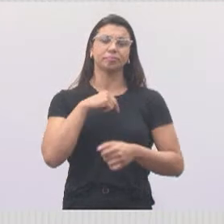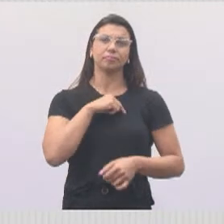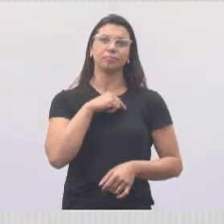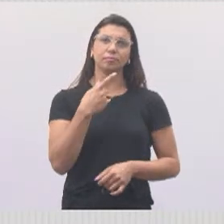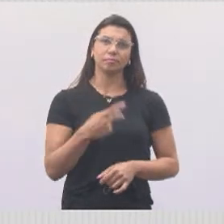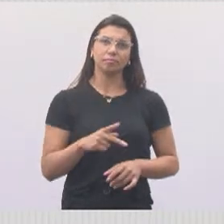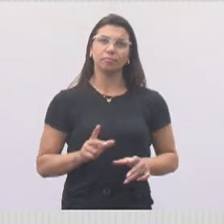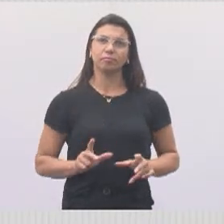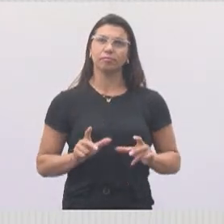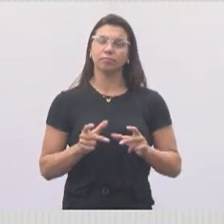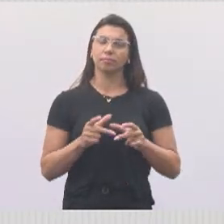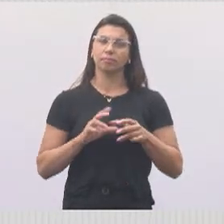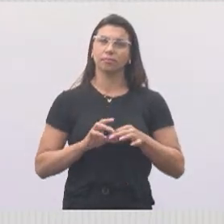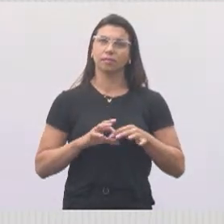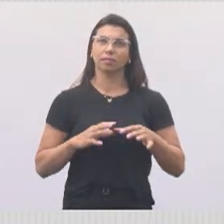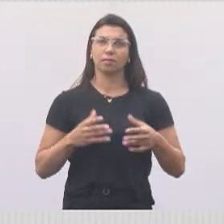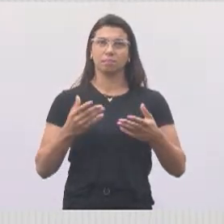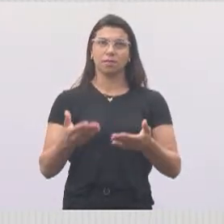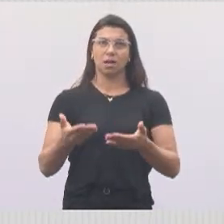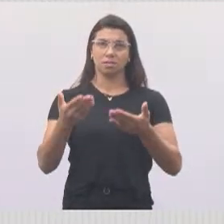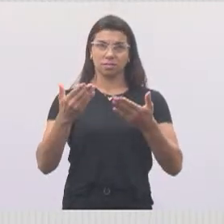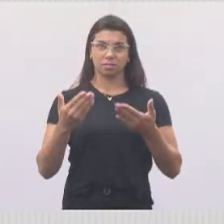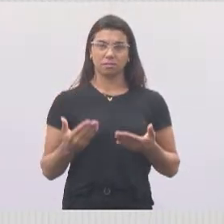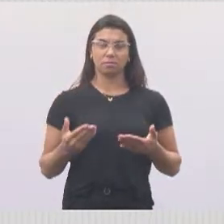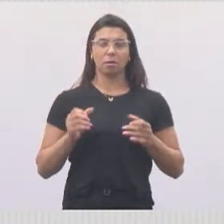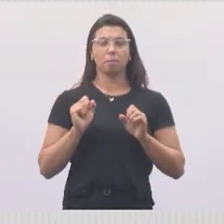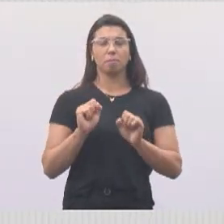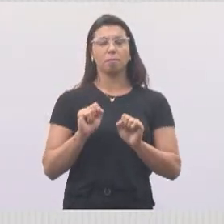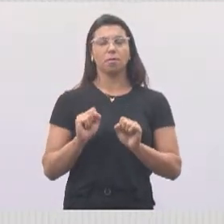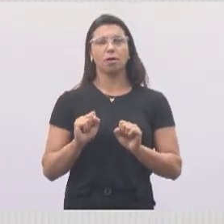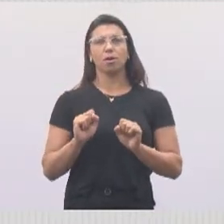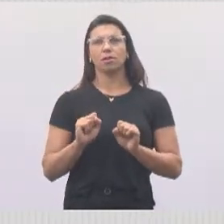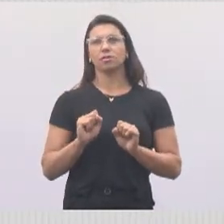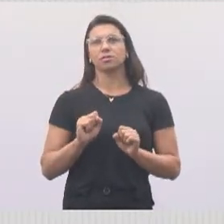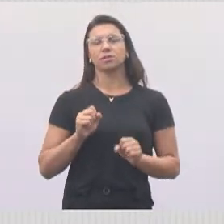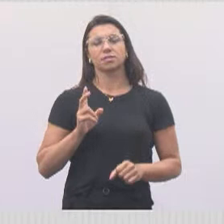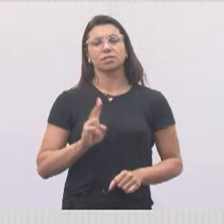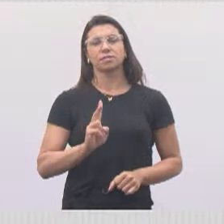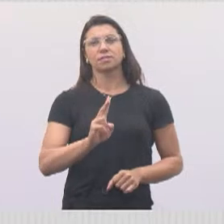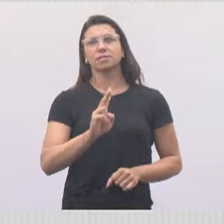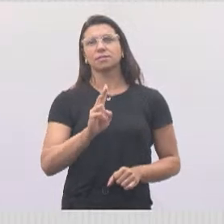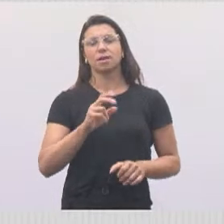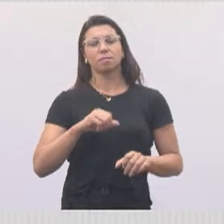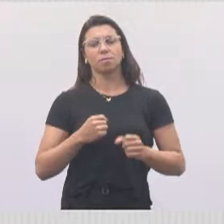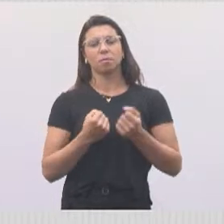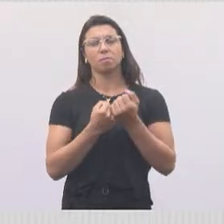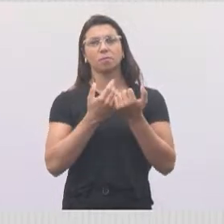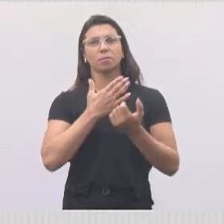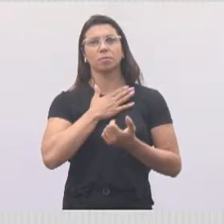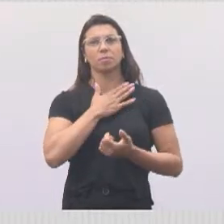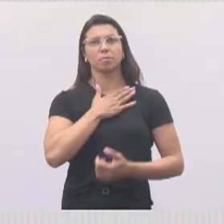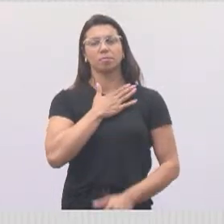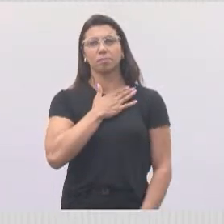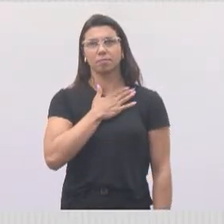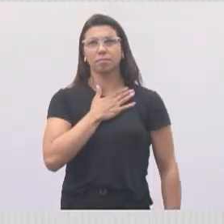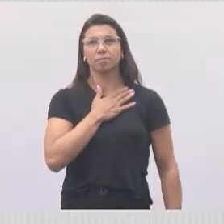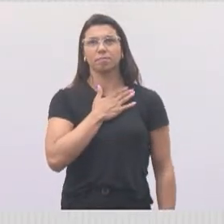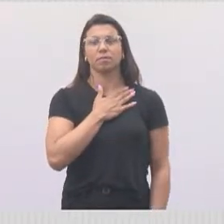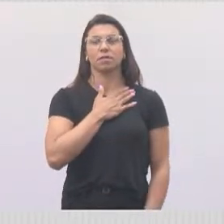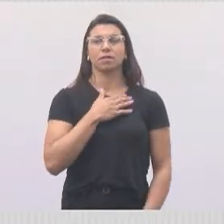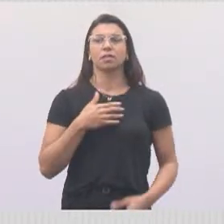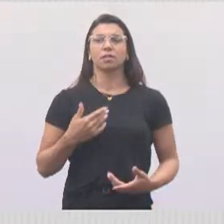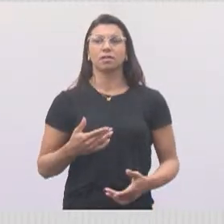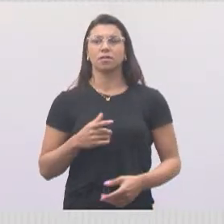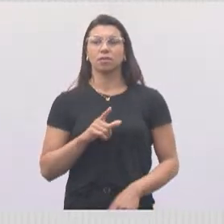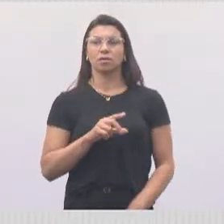nessa casa à disposição. E pode contar sempre com esse seu amigo aí, tá? Luizinho, trabalhamos junto na